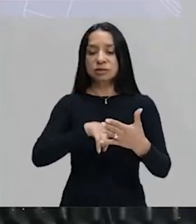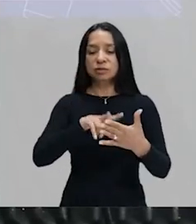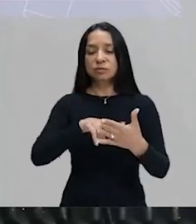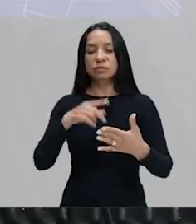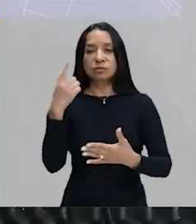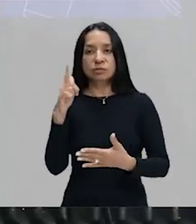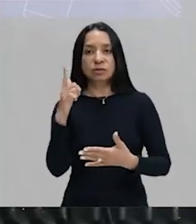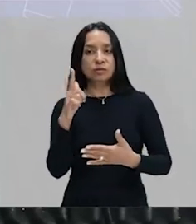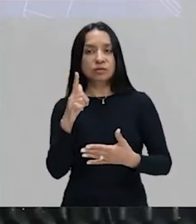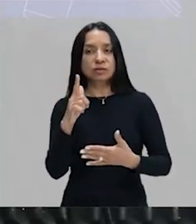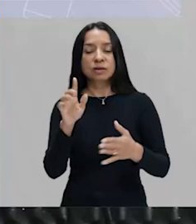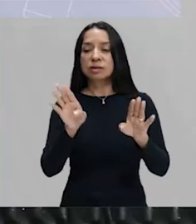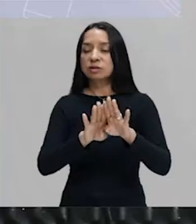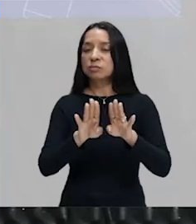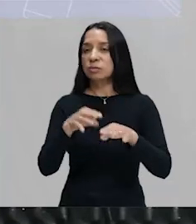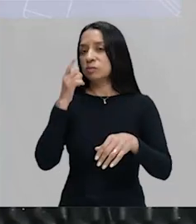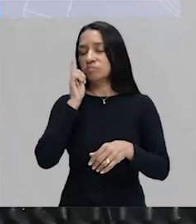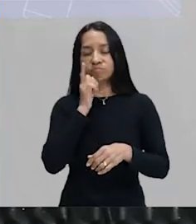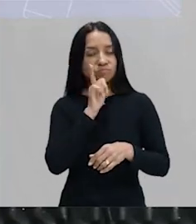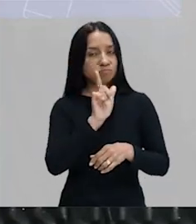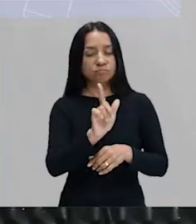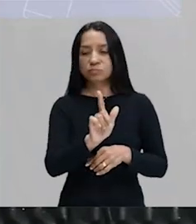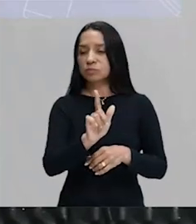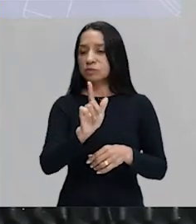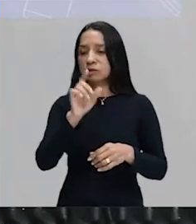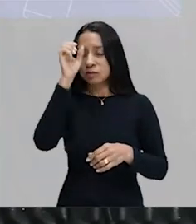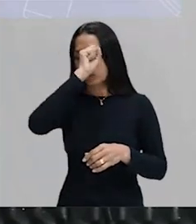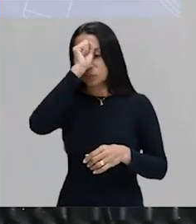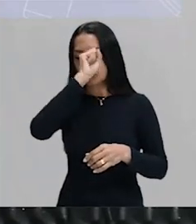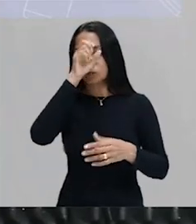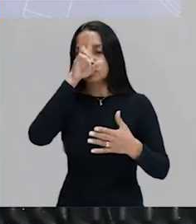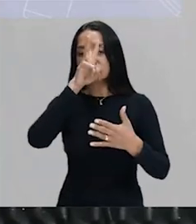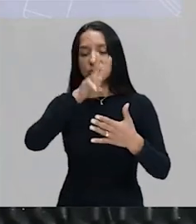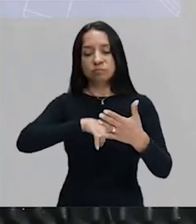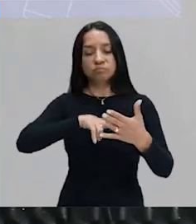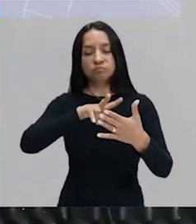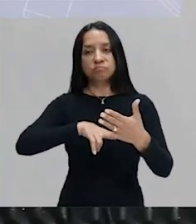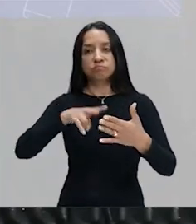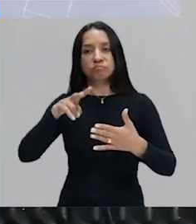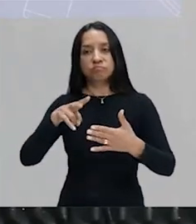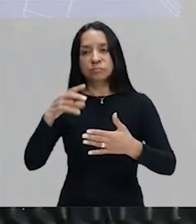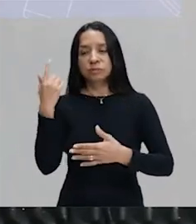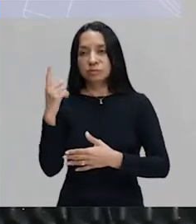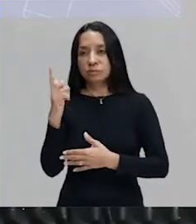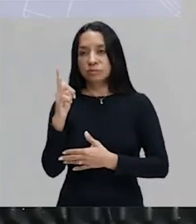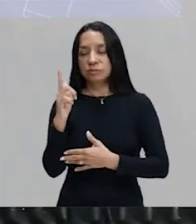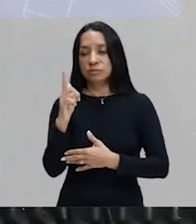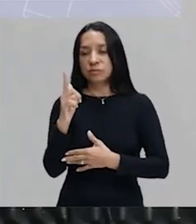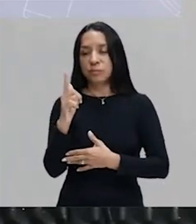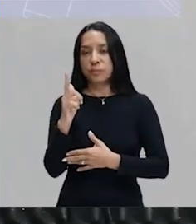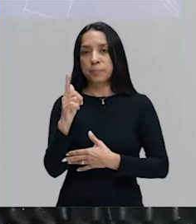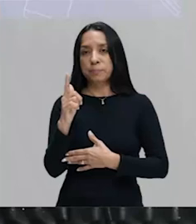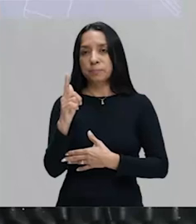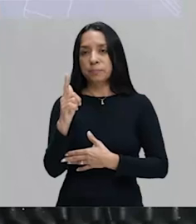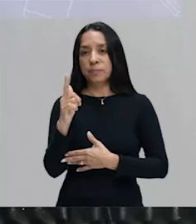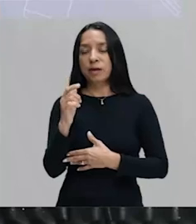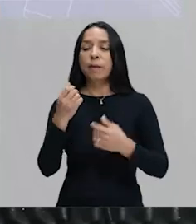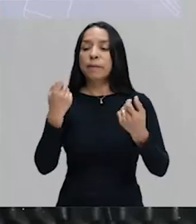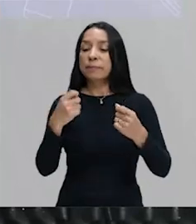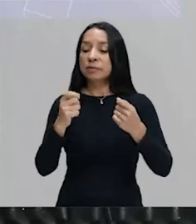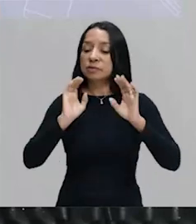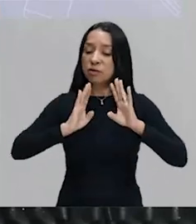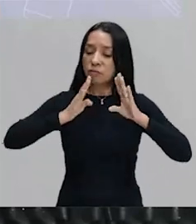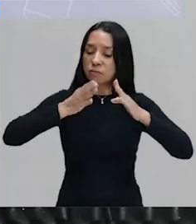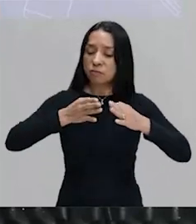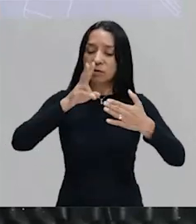consigo aprender geografia. Porque você precisa ler e ler com atenção. Não é só passar os olhos,